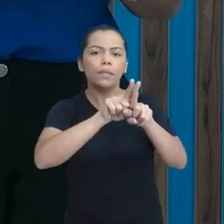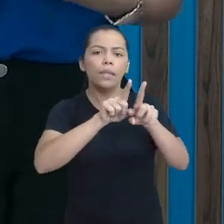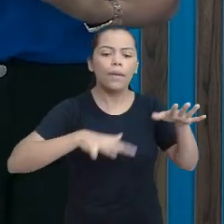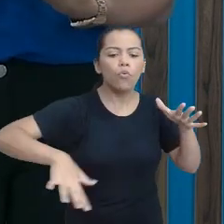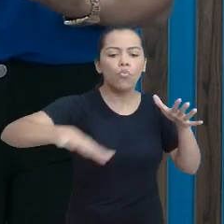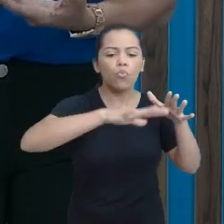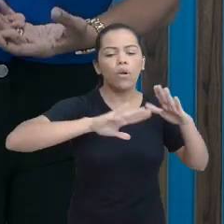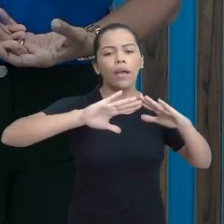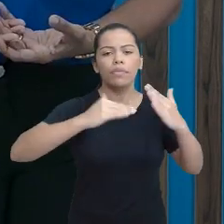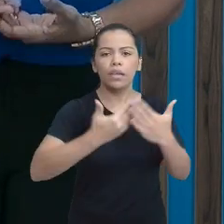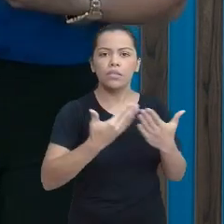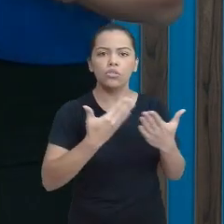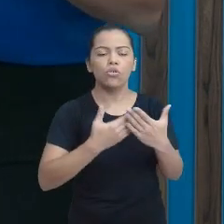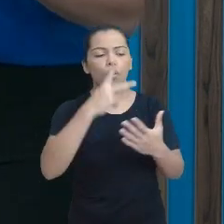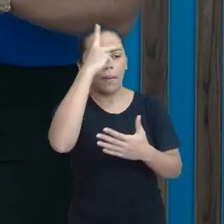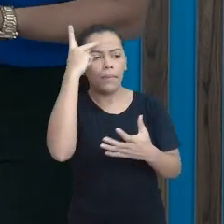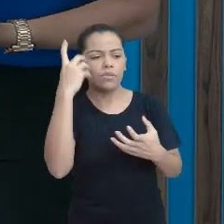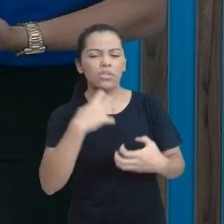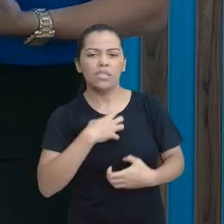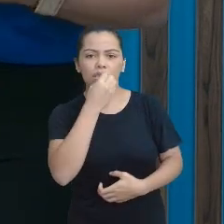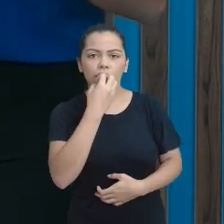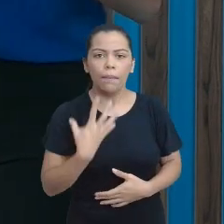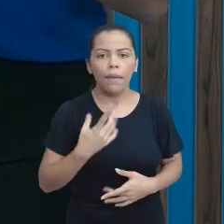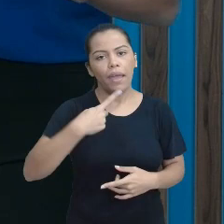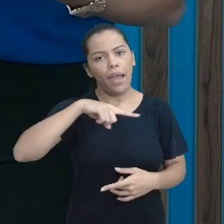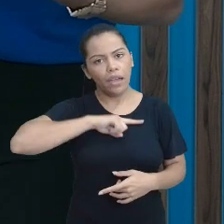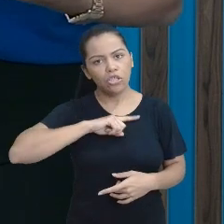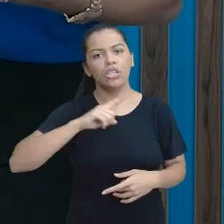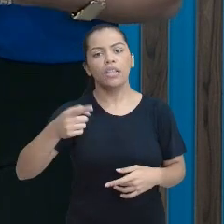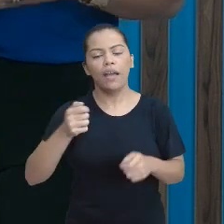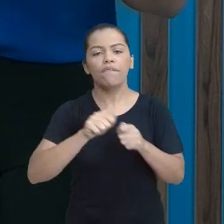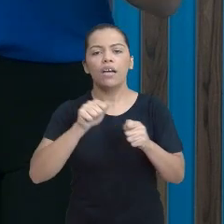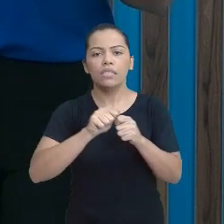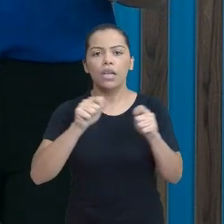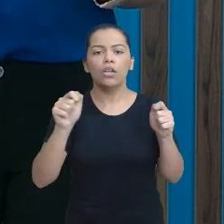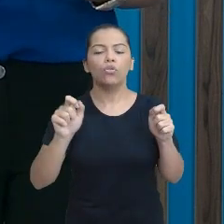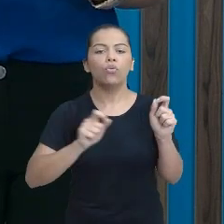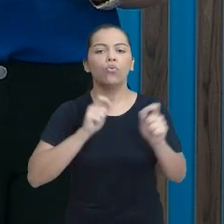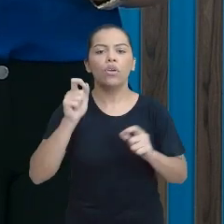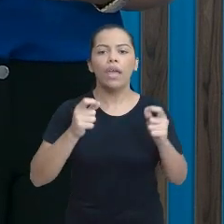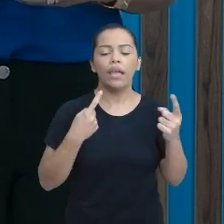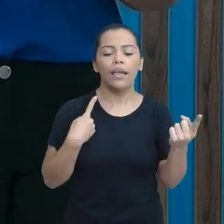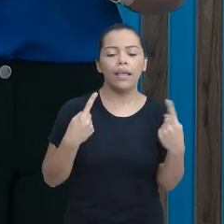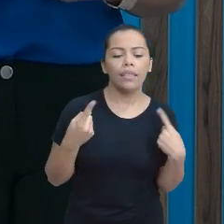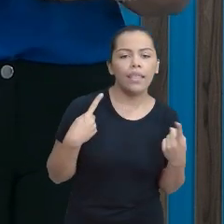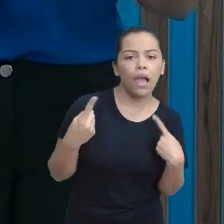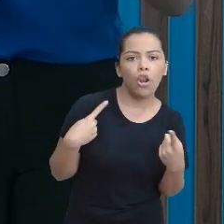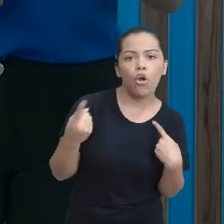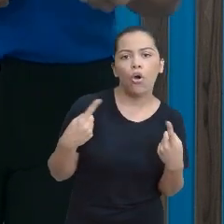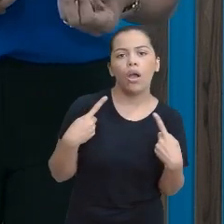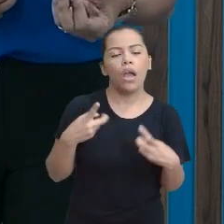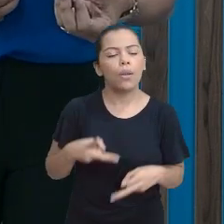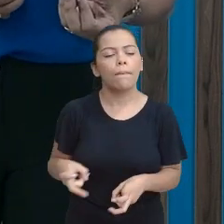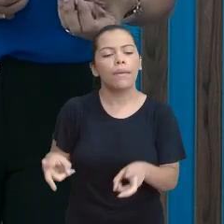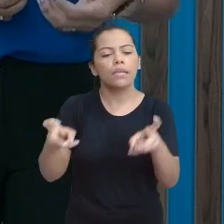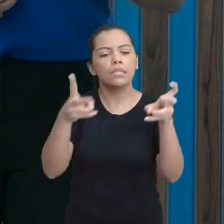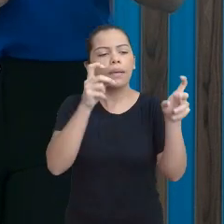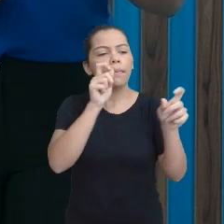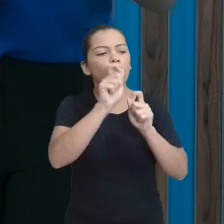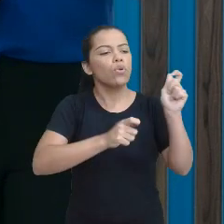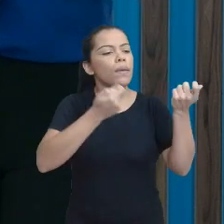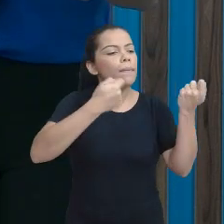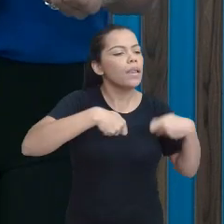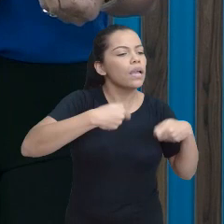no sentido de bem-estar, a gente está promovendo de verdade um diálogo, né? A percepção das necessidades,